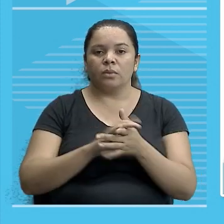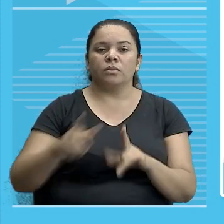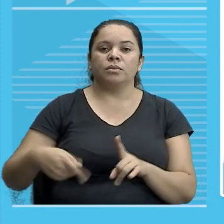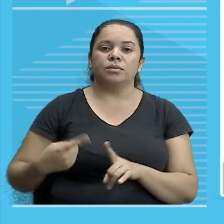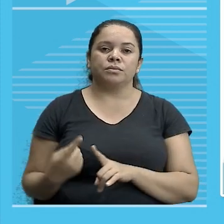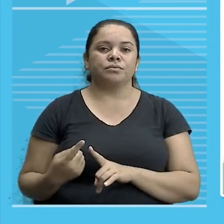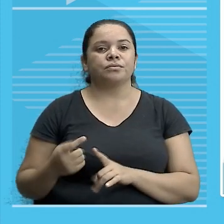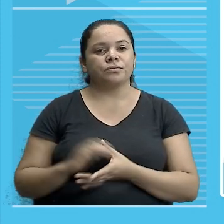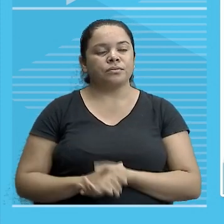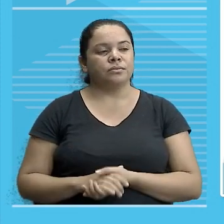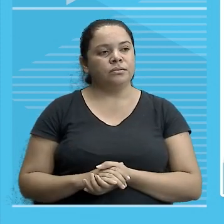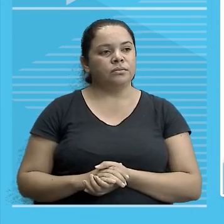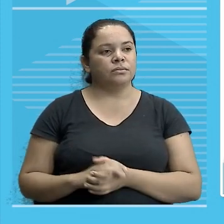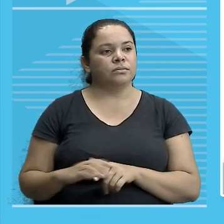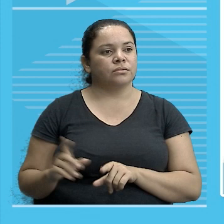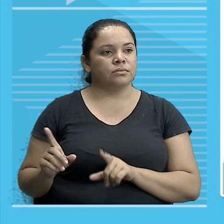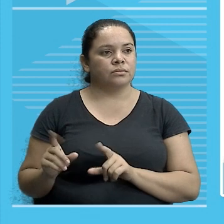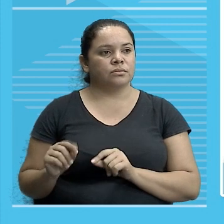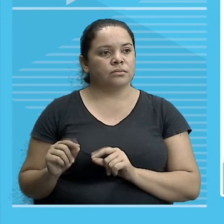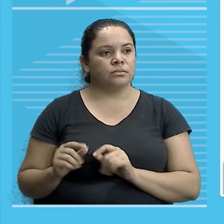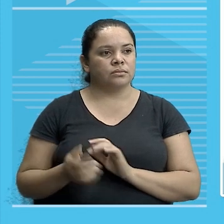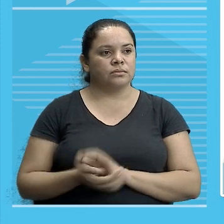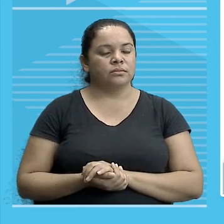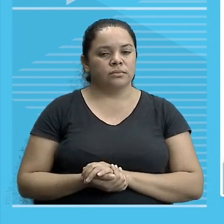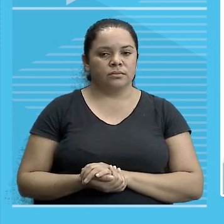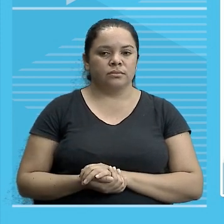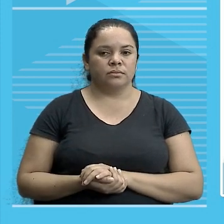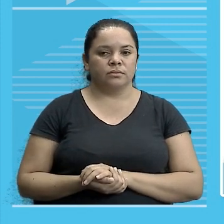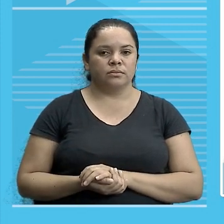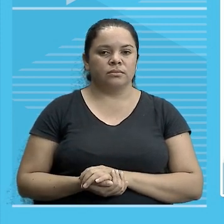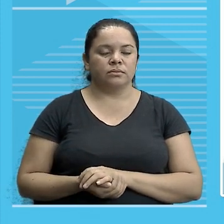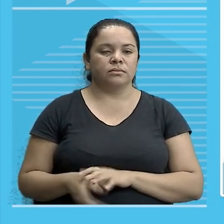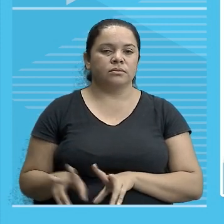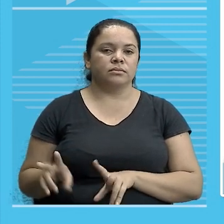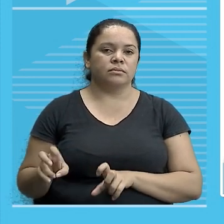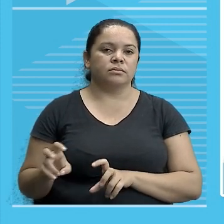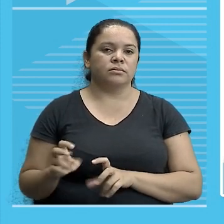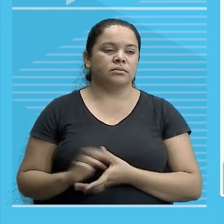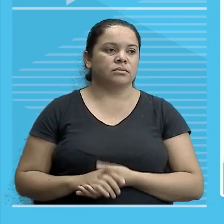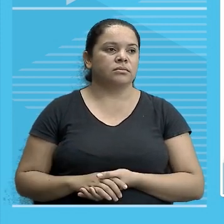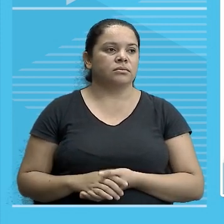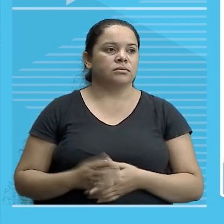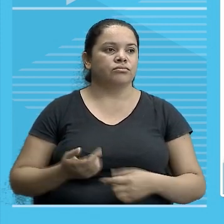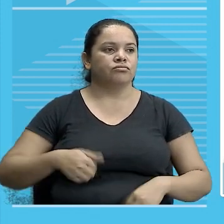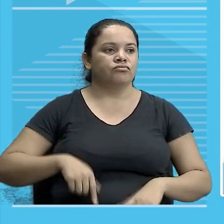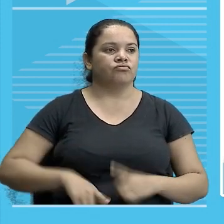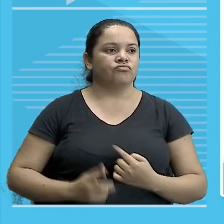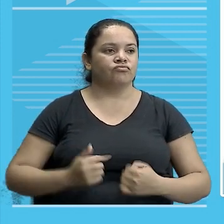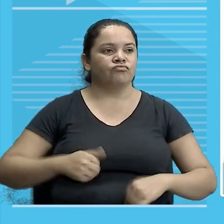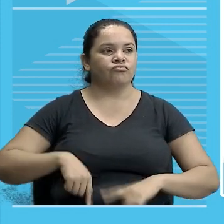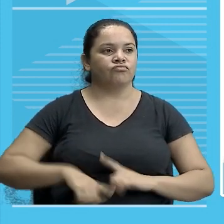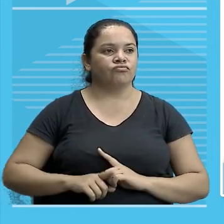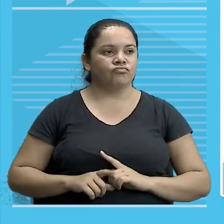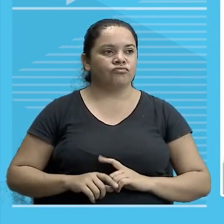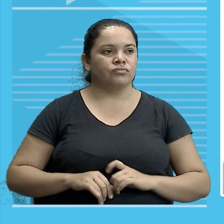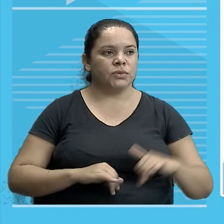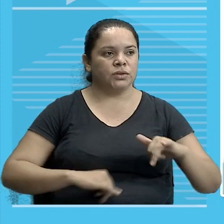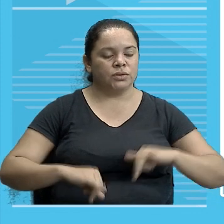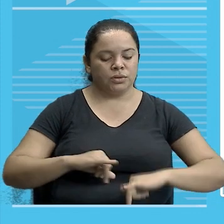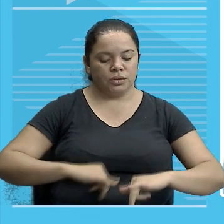objetivo é trabalhar, sim, a questão da digestão, então vamos lá, né? Então vamos